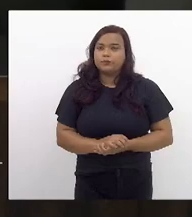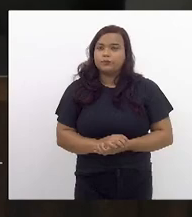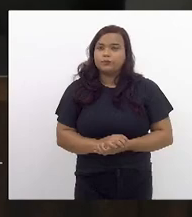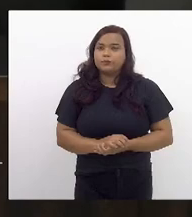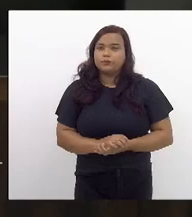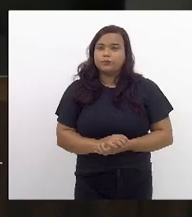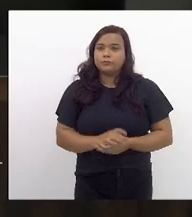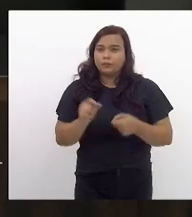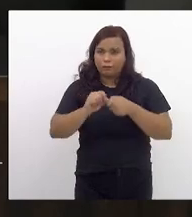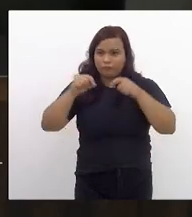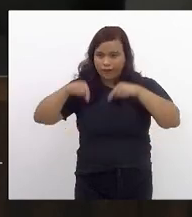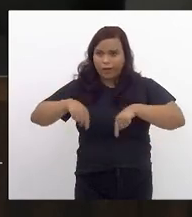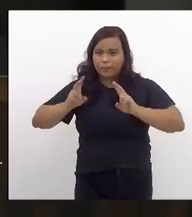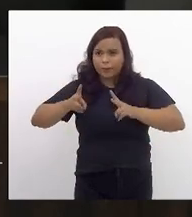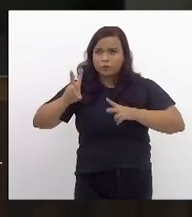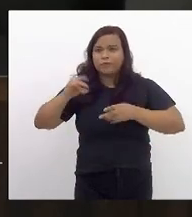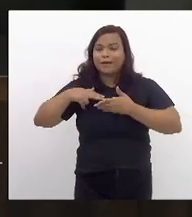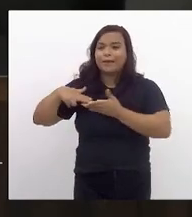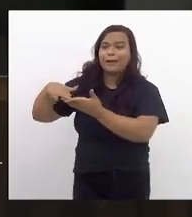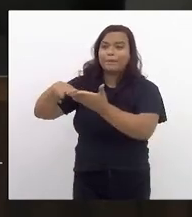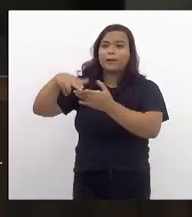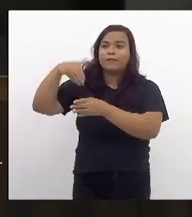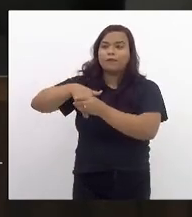Faz por aqui mesmo, Vossa Excelência vai encaminhar a votação.